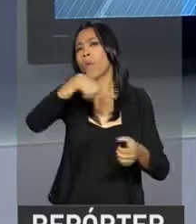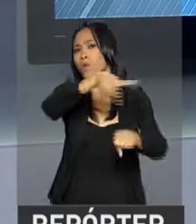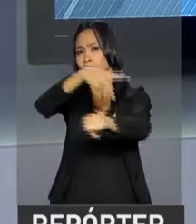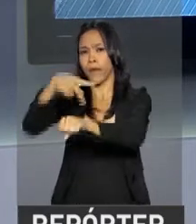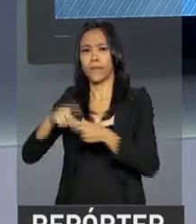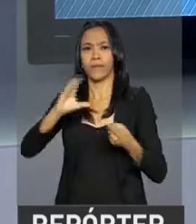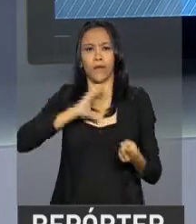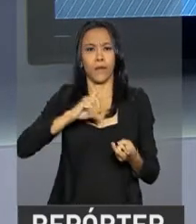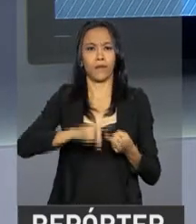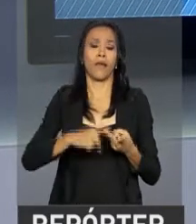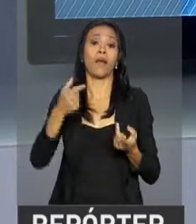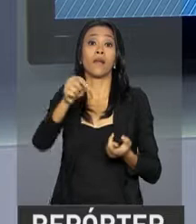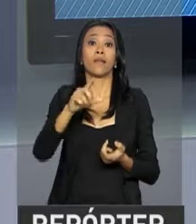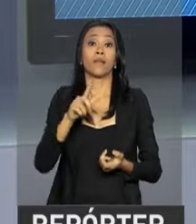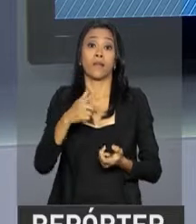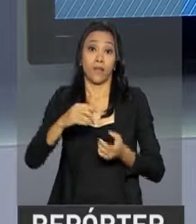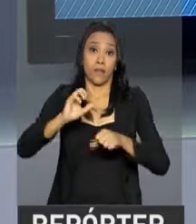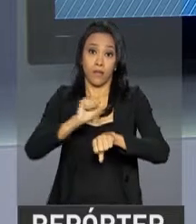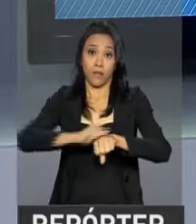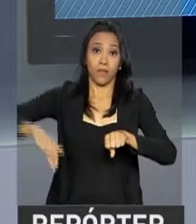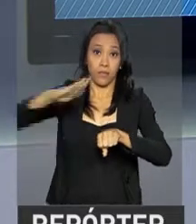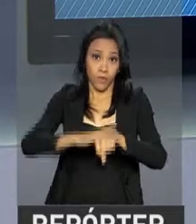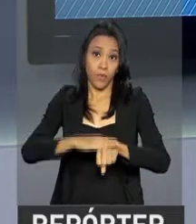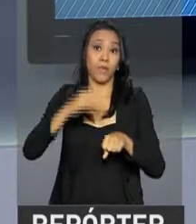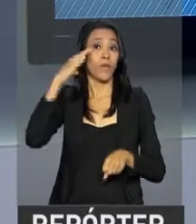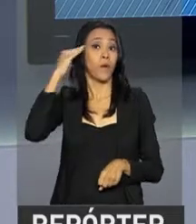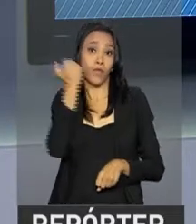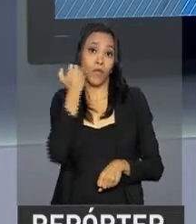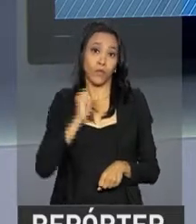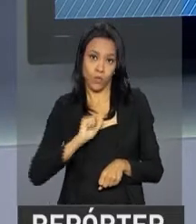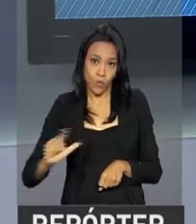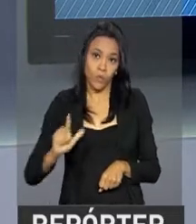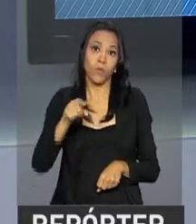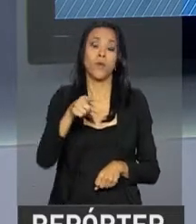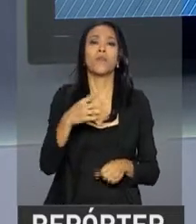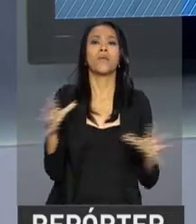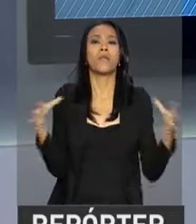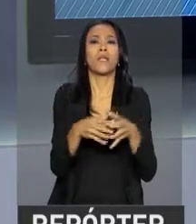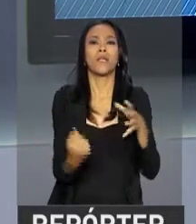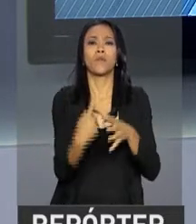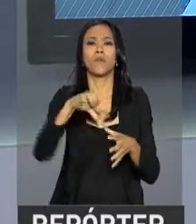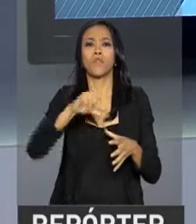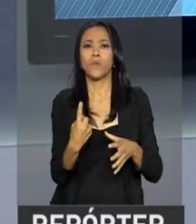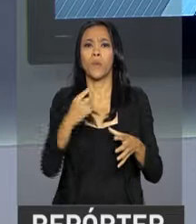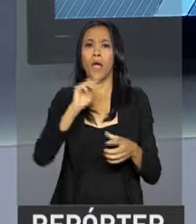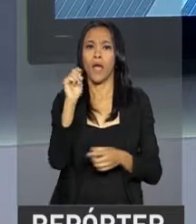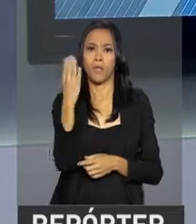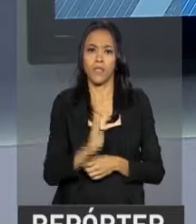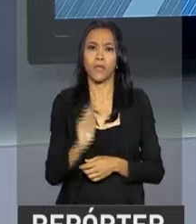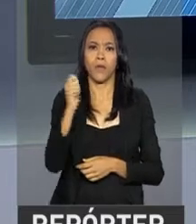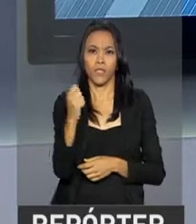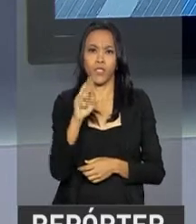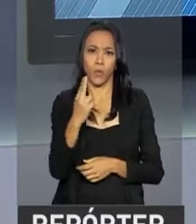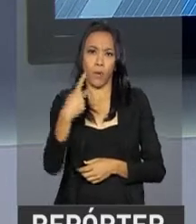cingapura e coréia do sul criado em 1991 o mercosul formado por brasil argentina uruguai paraguai a venezuela